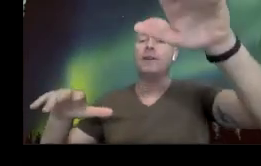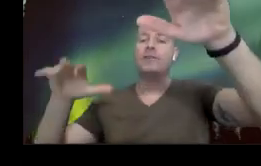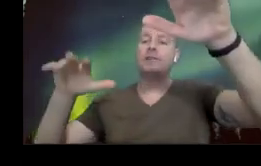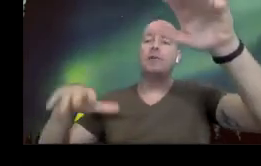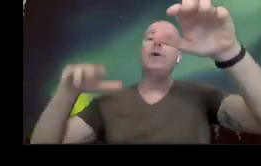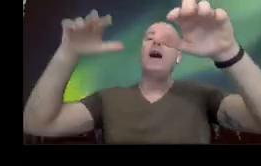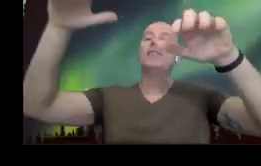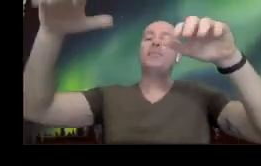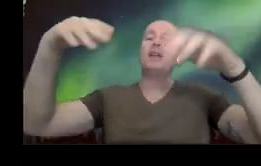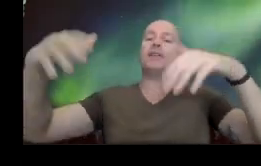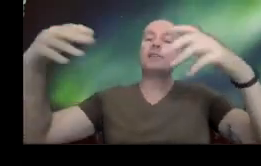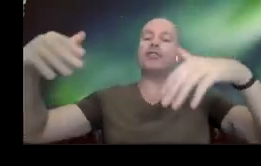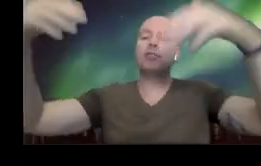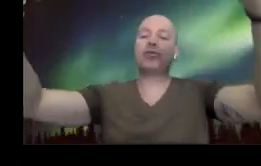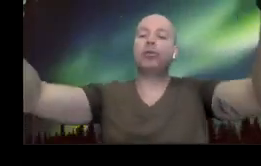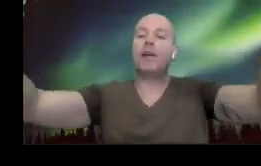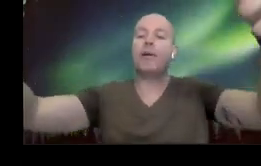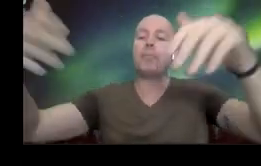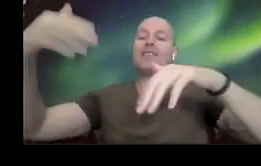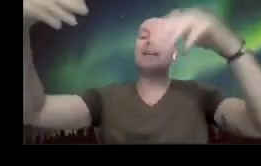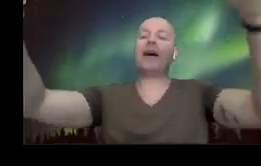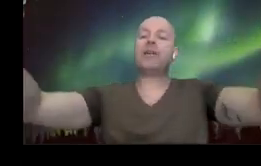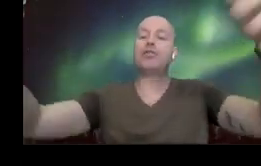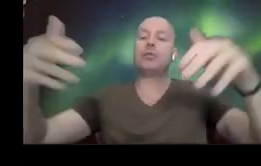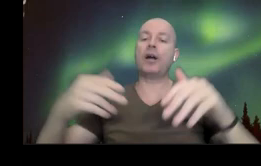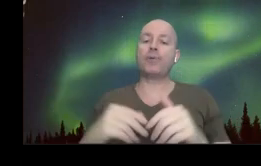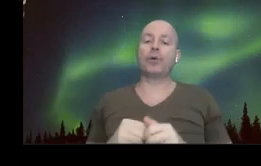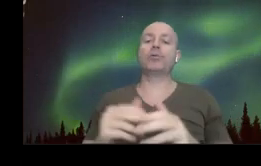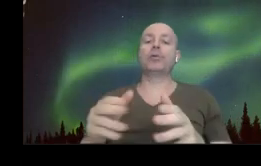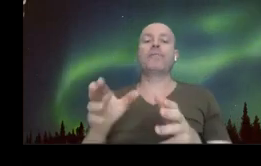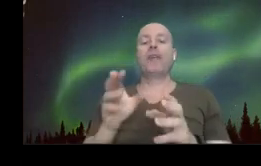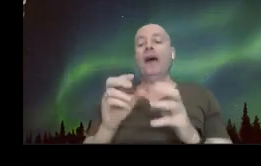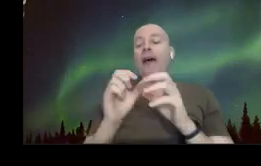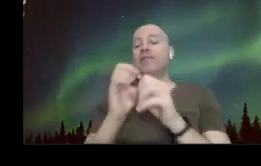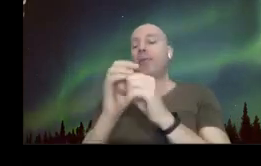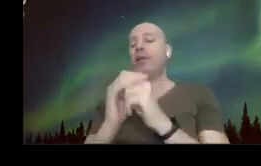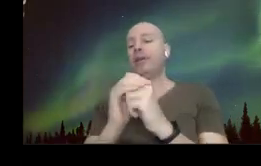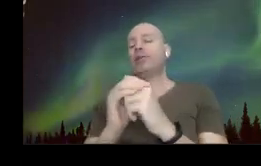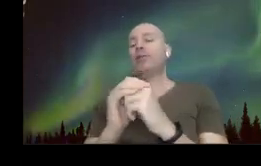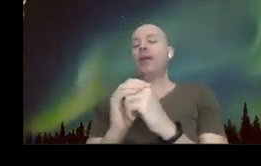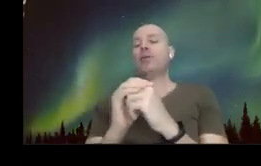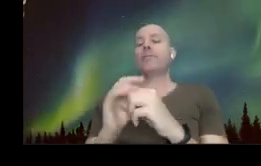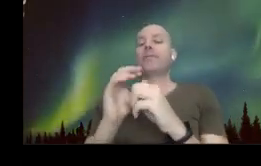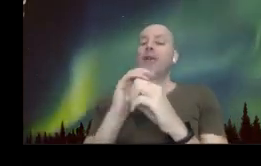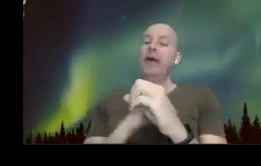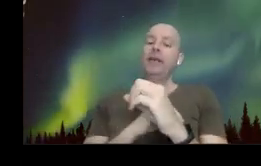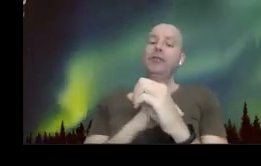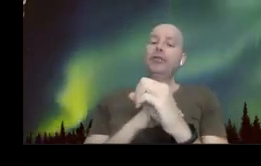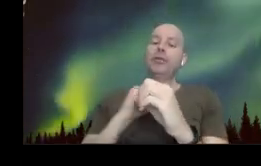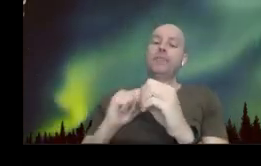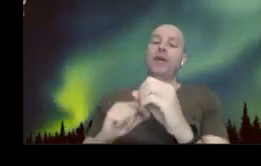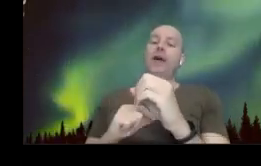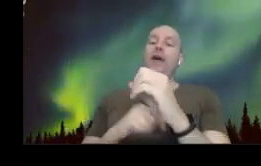nas pedras. Então, as pedras que te ajudam a passar de um lugar para o outro. Essa bolinha no meio